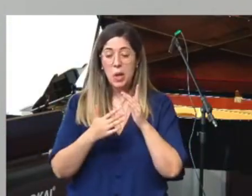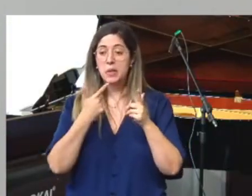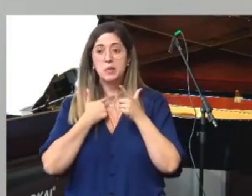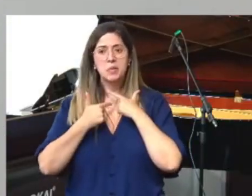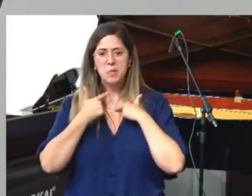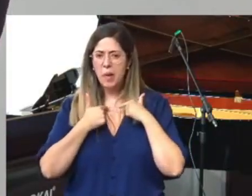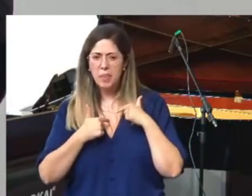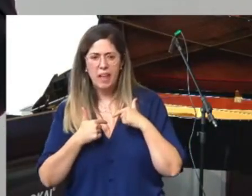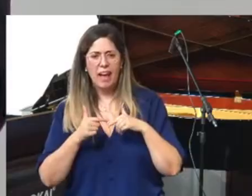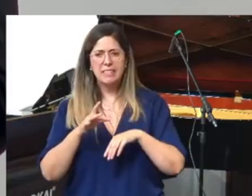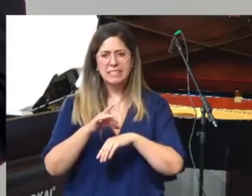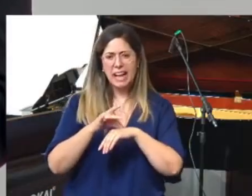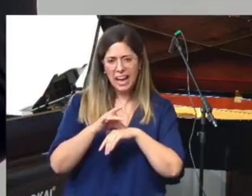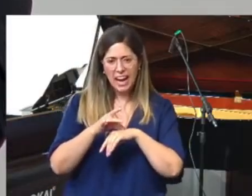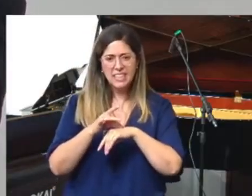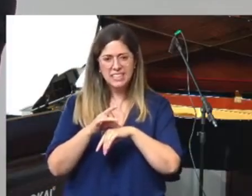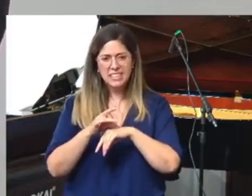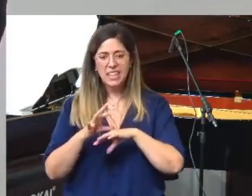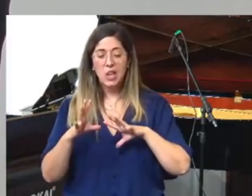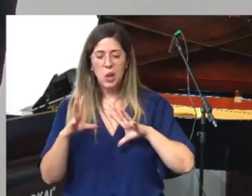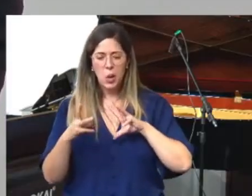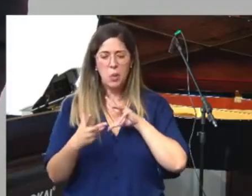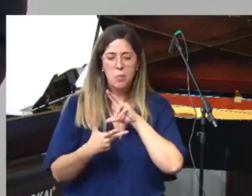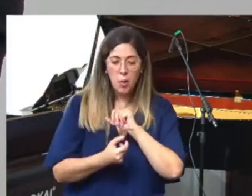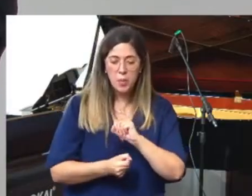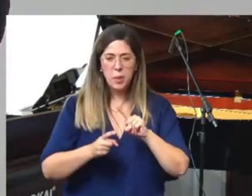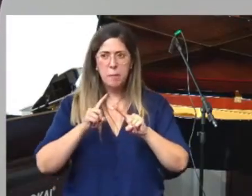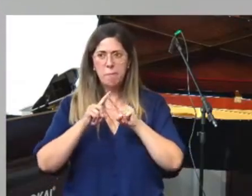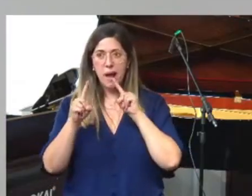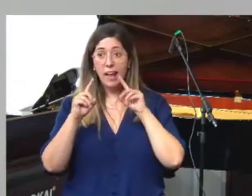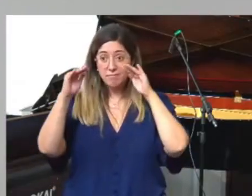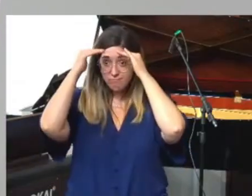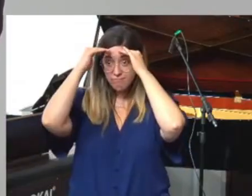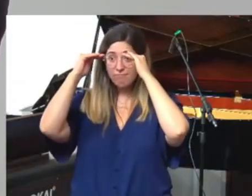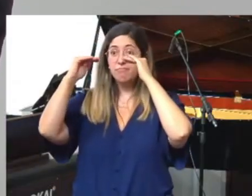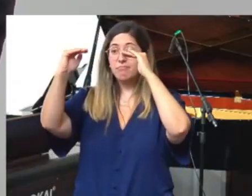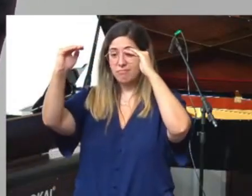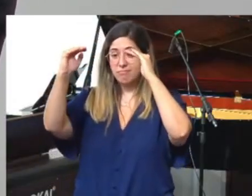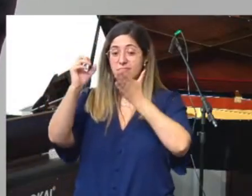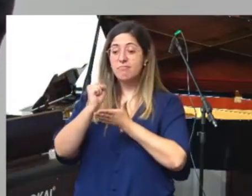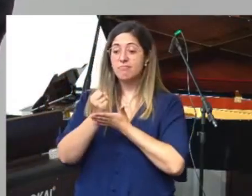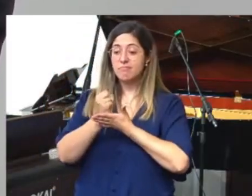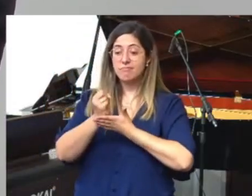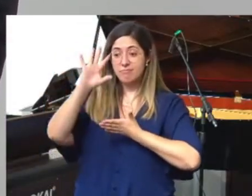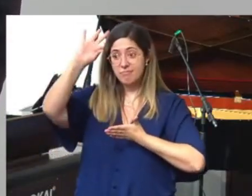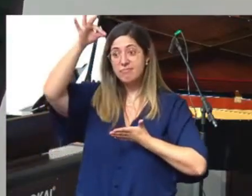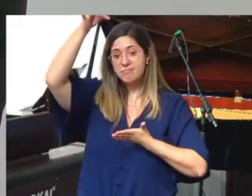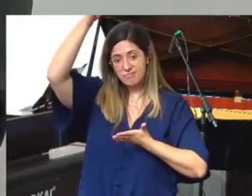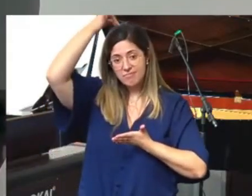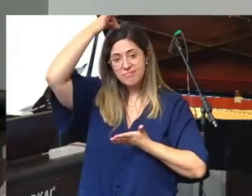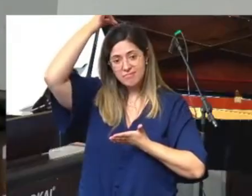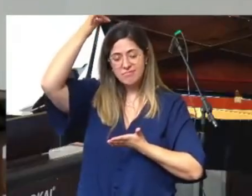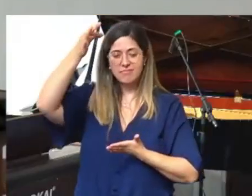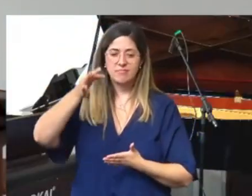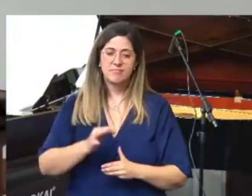desejos ímpios, pecaminosos, ao senhorio e ao domínio do Espírito Santo.